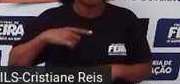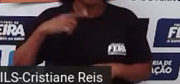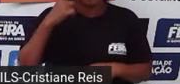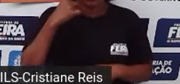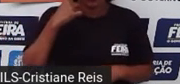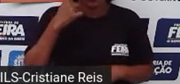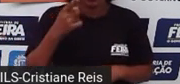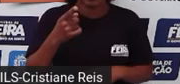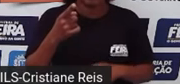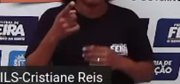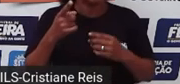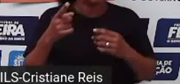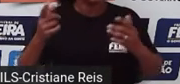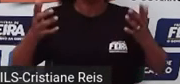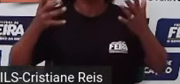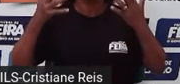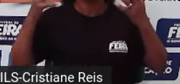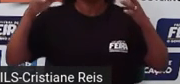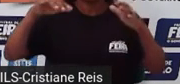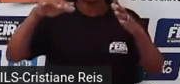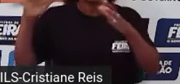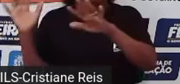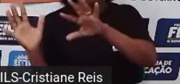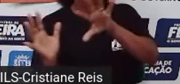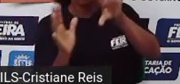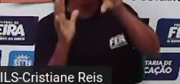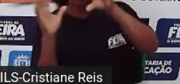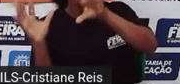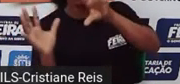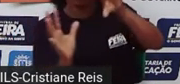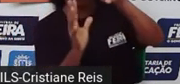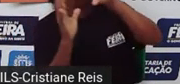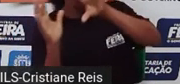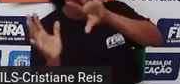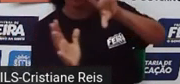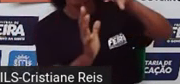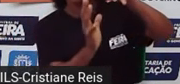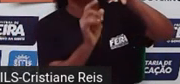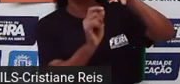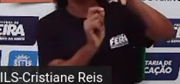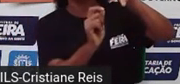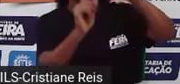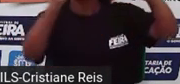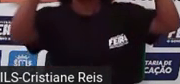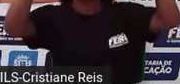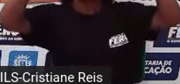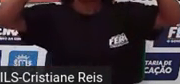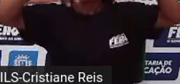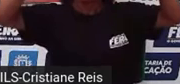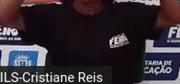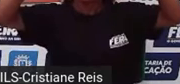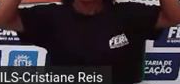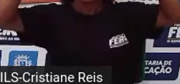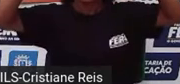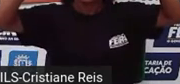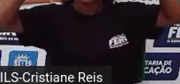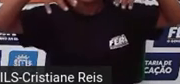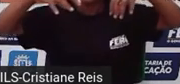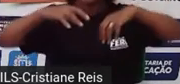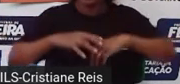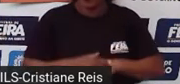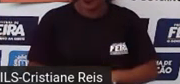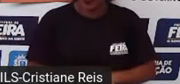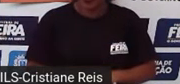Moção de Verão as Monções de verão elas trazem chuvas olha aqui bem grandão tá pronto estacou e